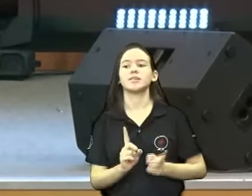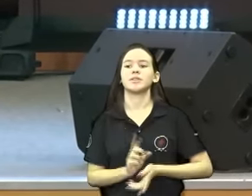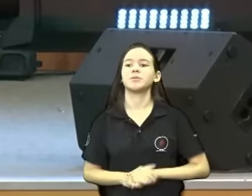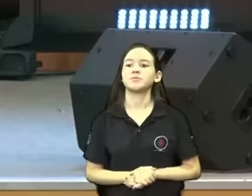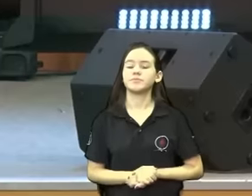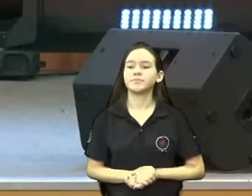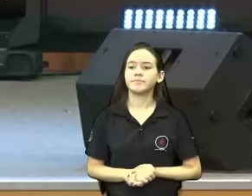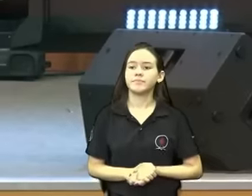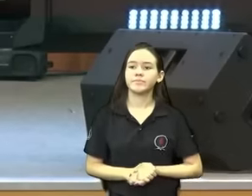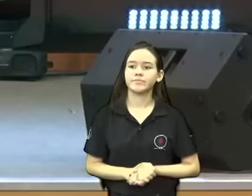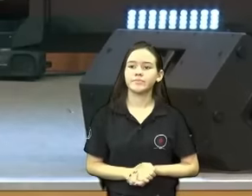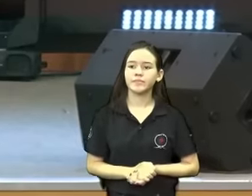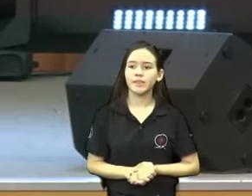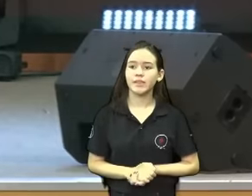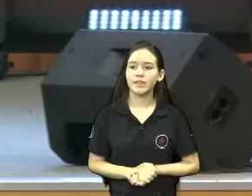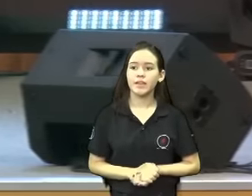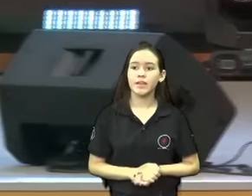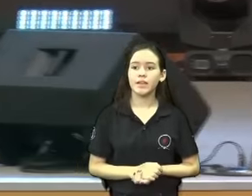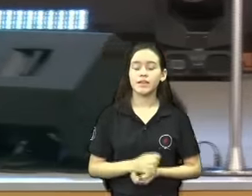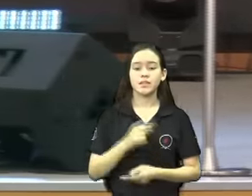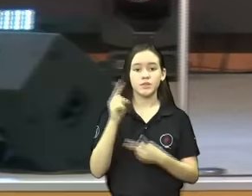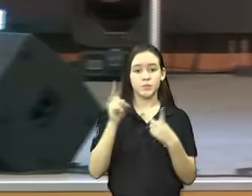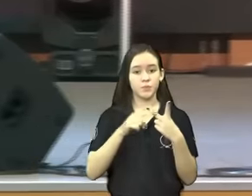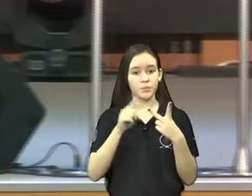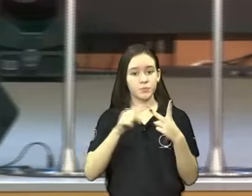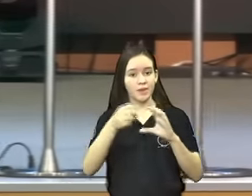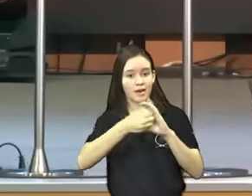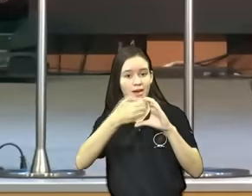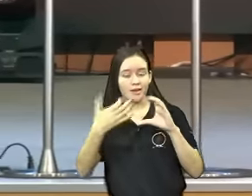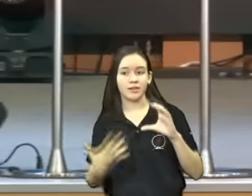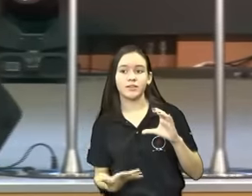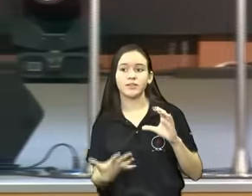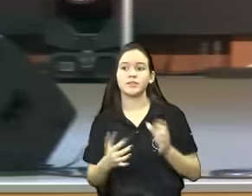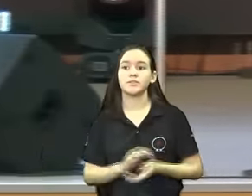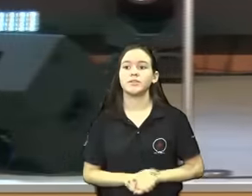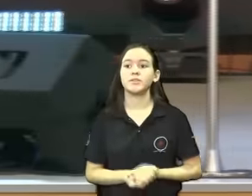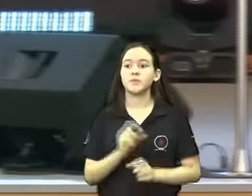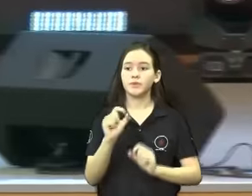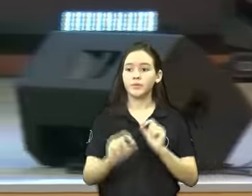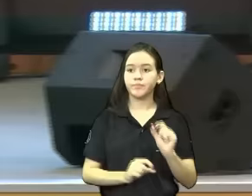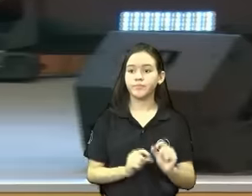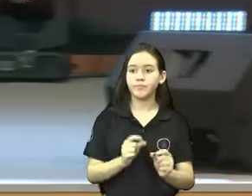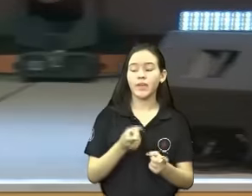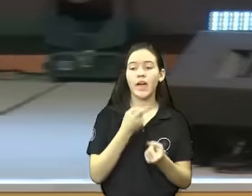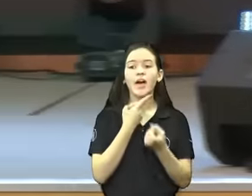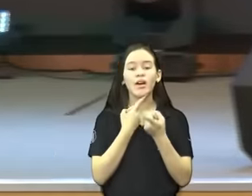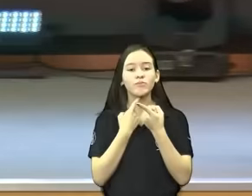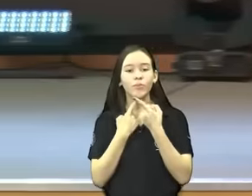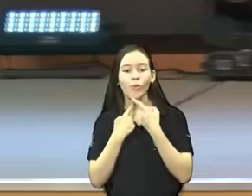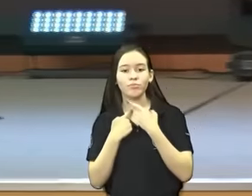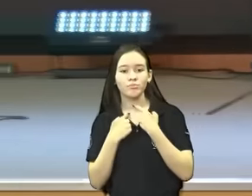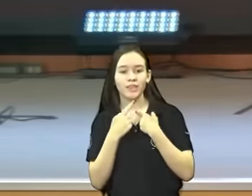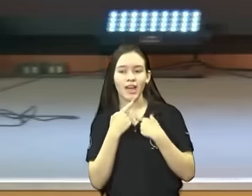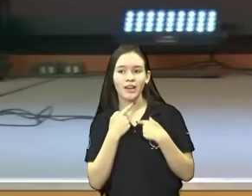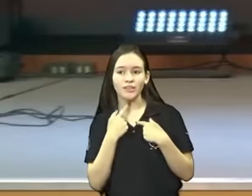nada segunda característica desse estilo de vida é que a vontade